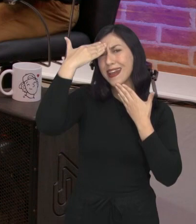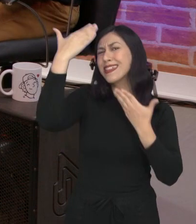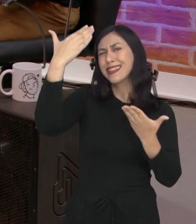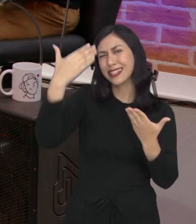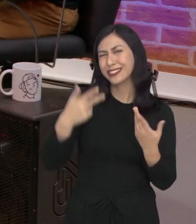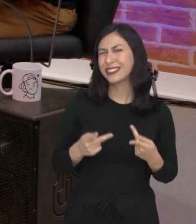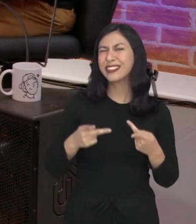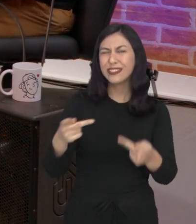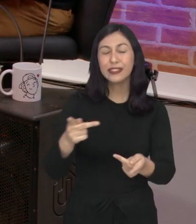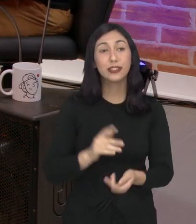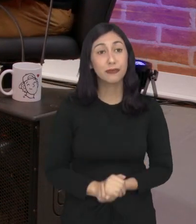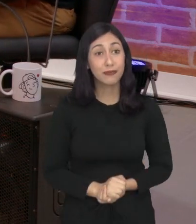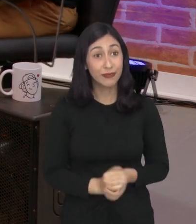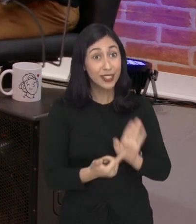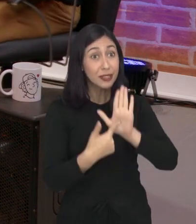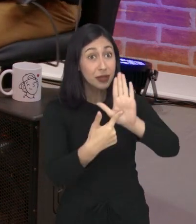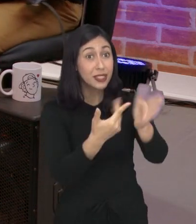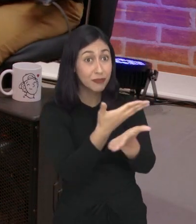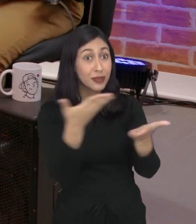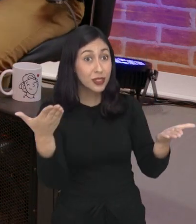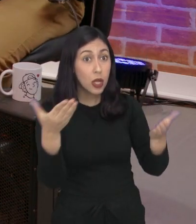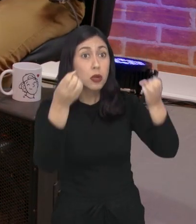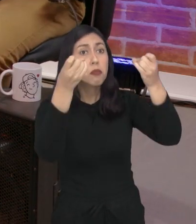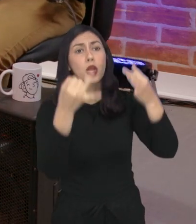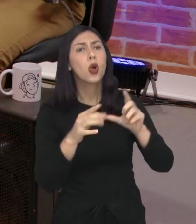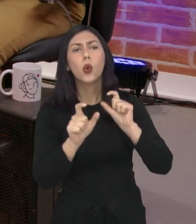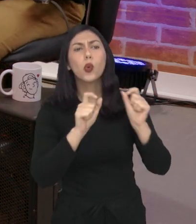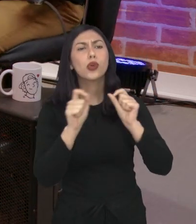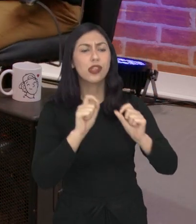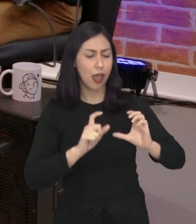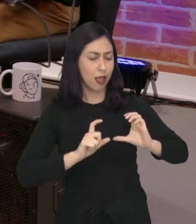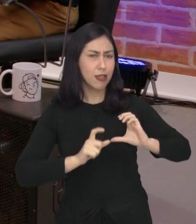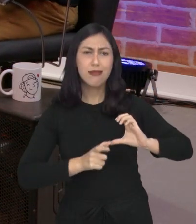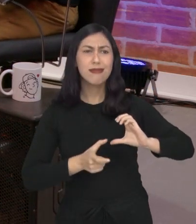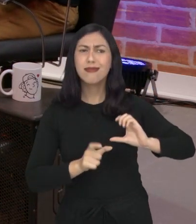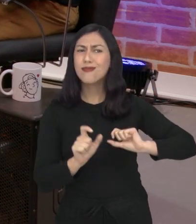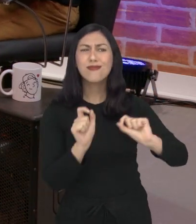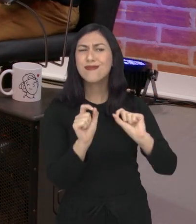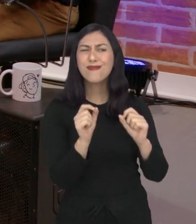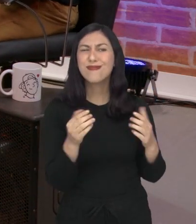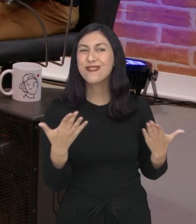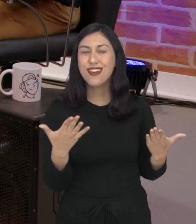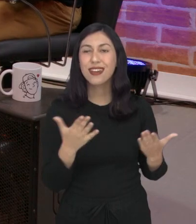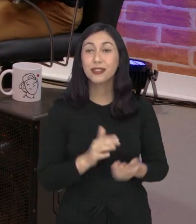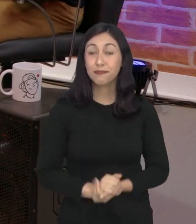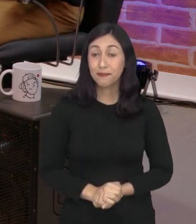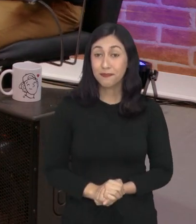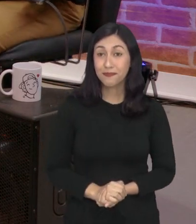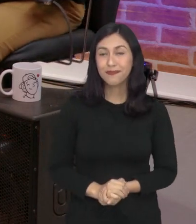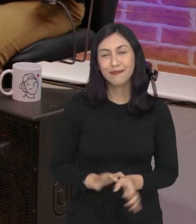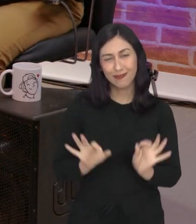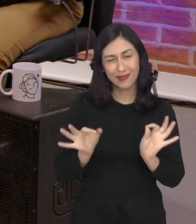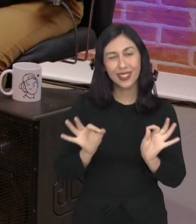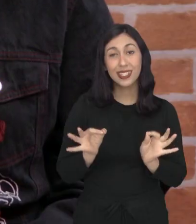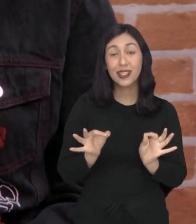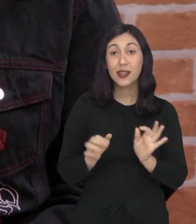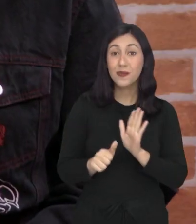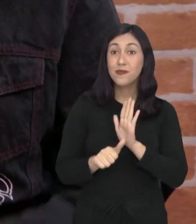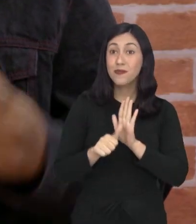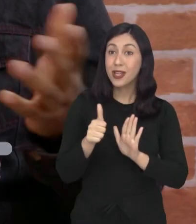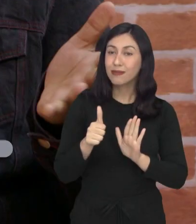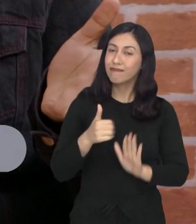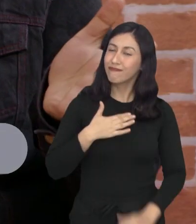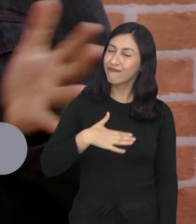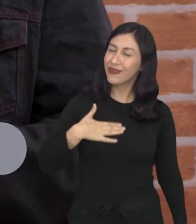eu que agradeço o convite, pô, muito bom. É isso aí. Paulo, se apresenta pra galera e explica o que é o mundo geek, né? O que agrega dentro desse mundo. Bom, com